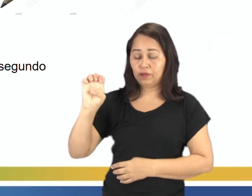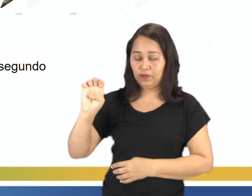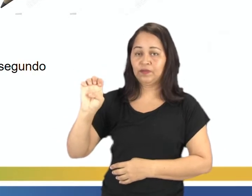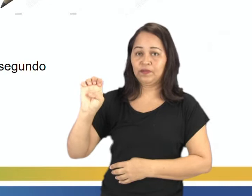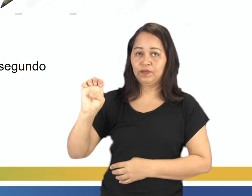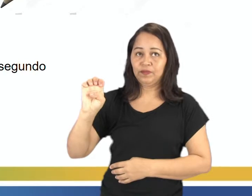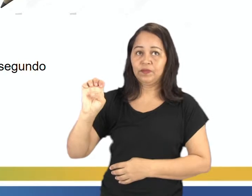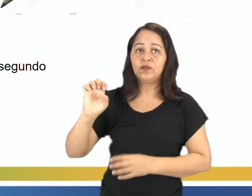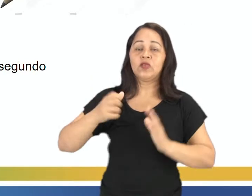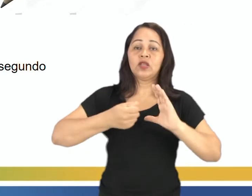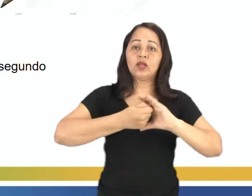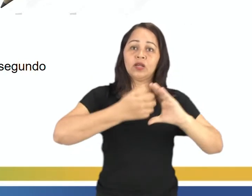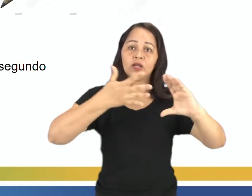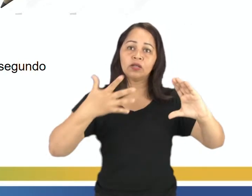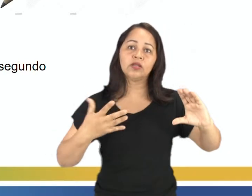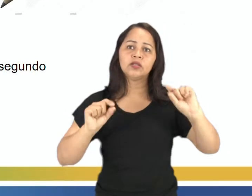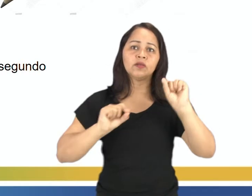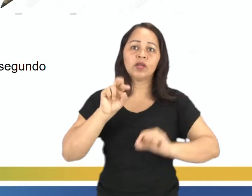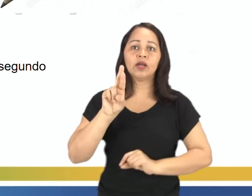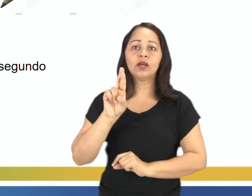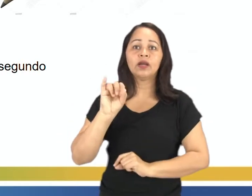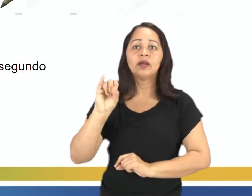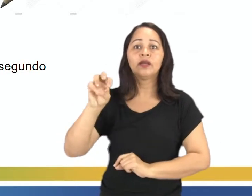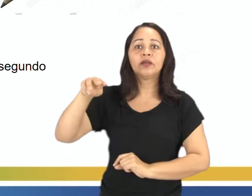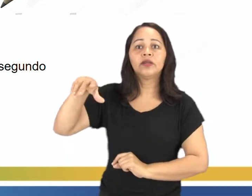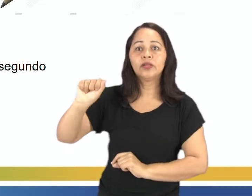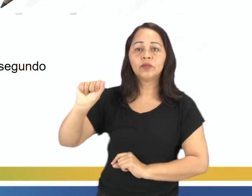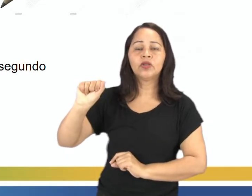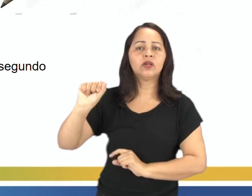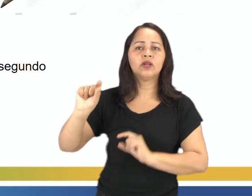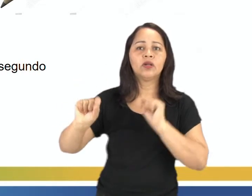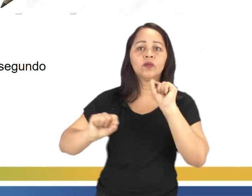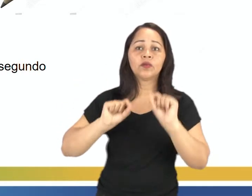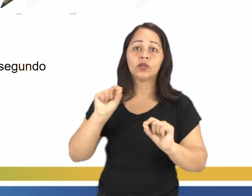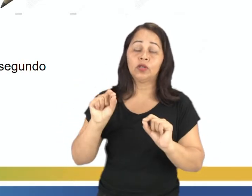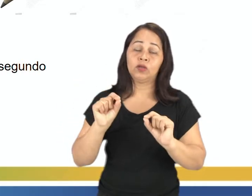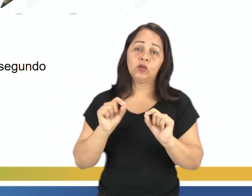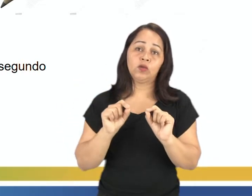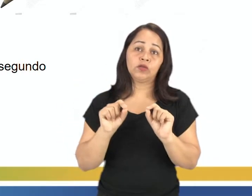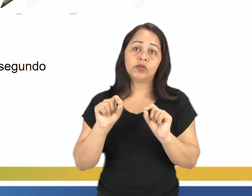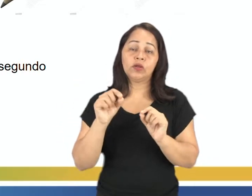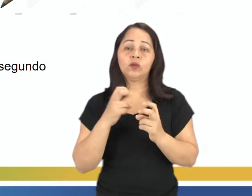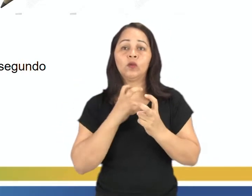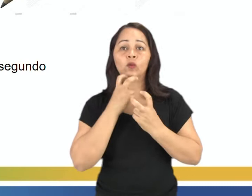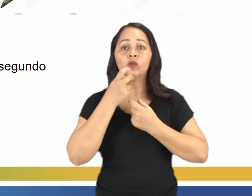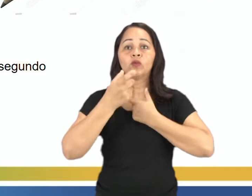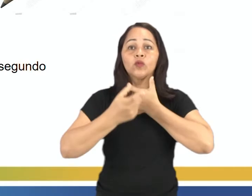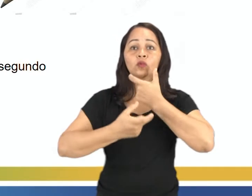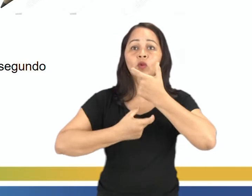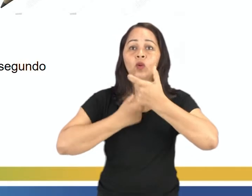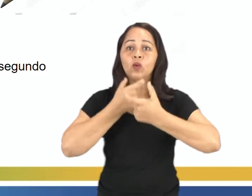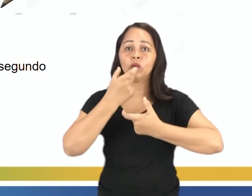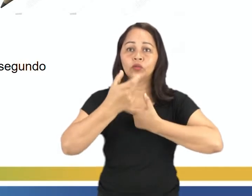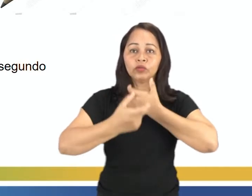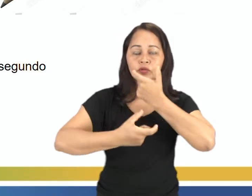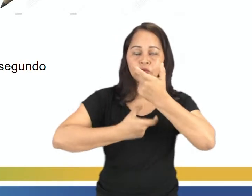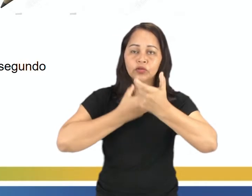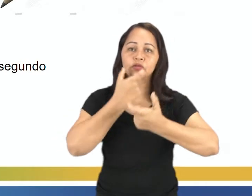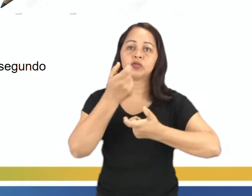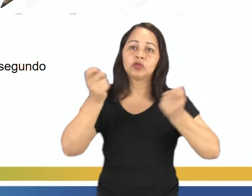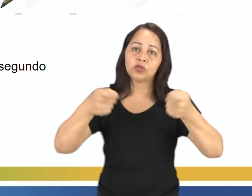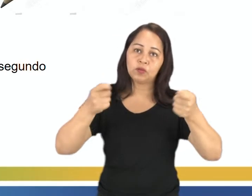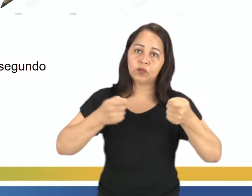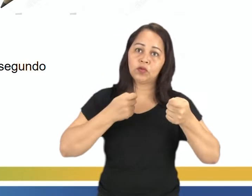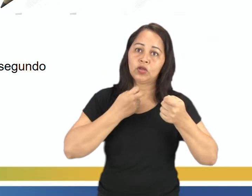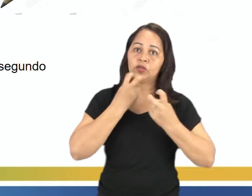temos também como característica a rima. A rima é o resultado de sons iguais ou semelhantes entre as palavras no